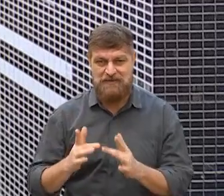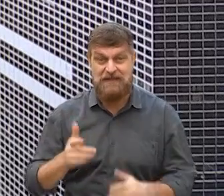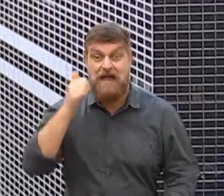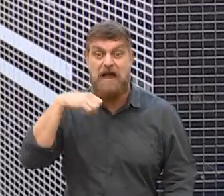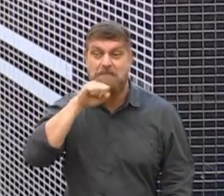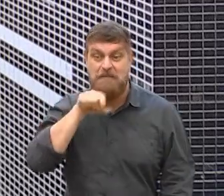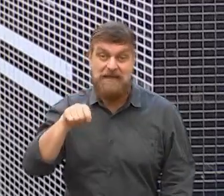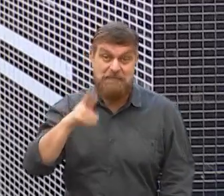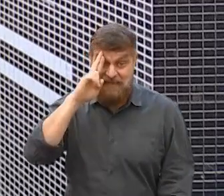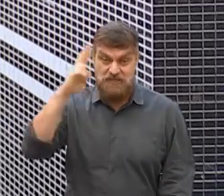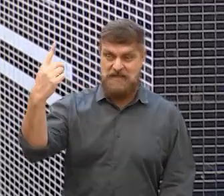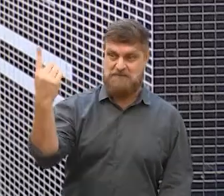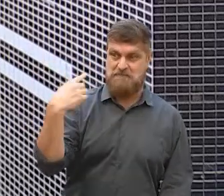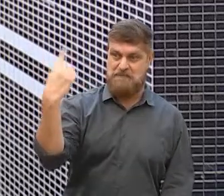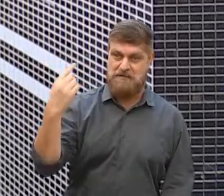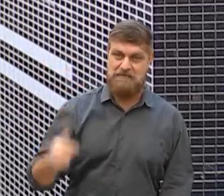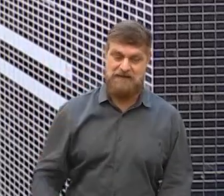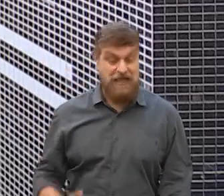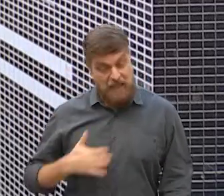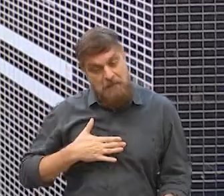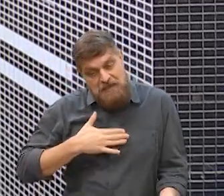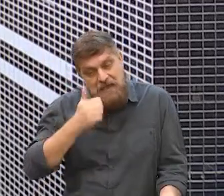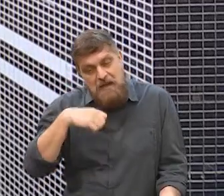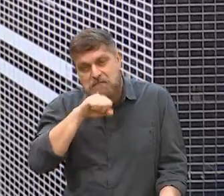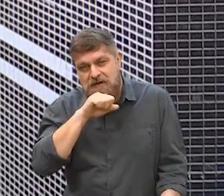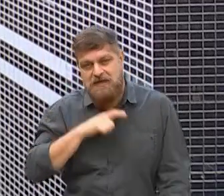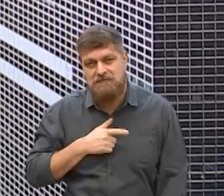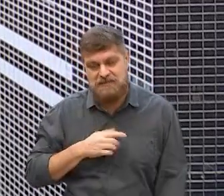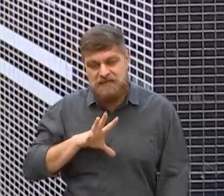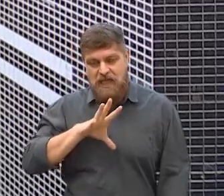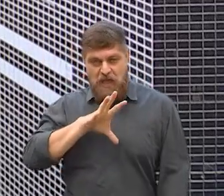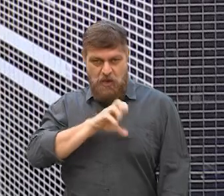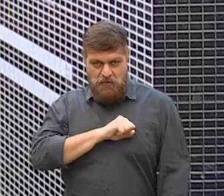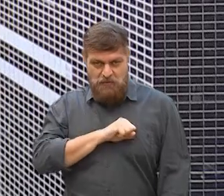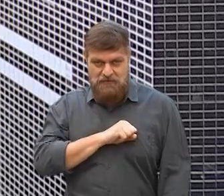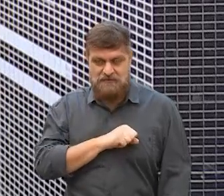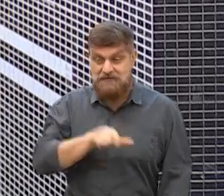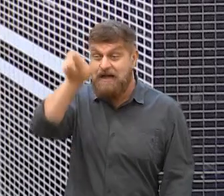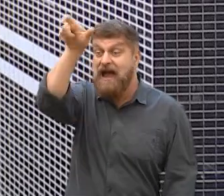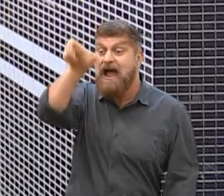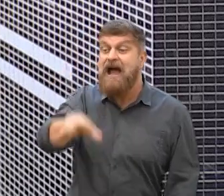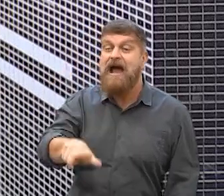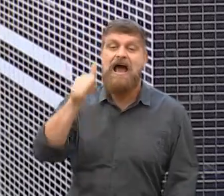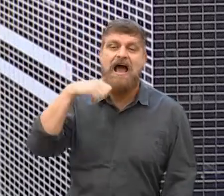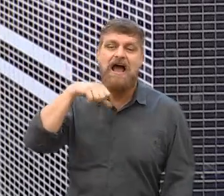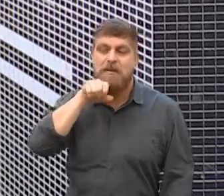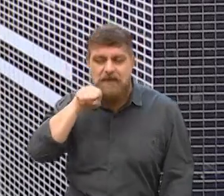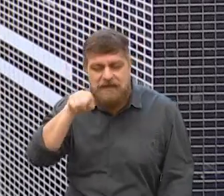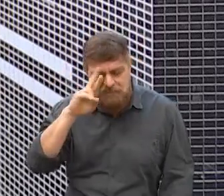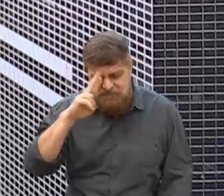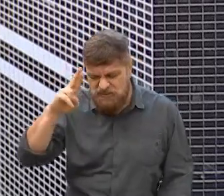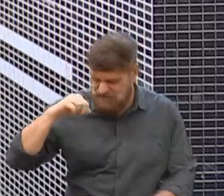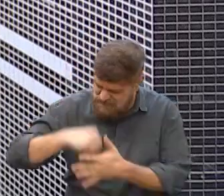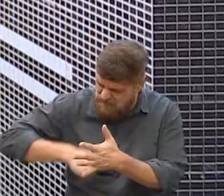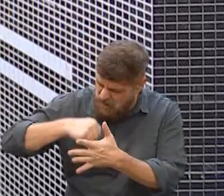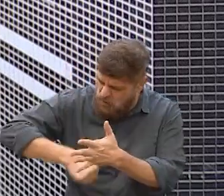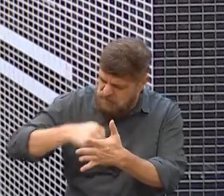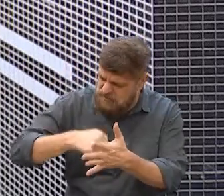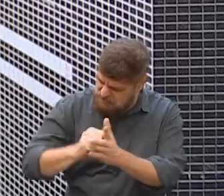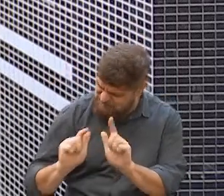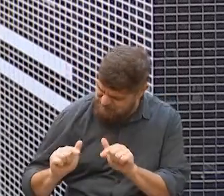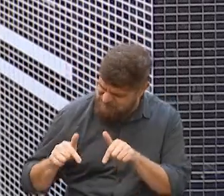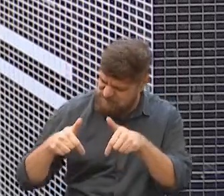trabalhando só imóveis corporativos, entendeu? E até que as coisas foi crescendo um pouquinho, alguns corretores